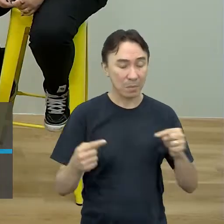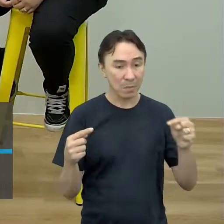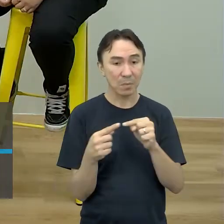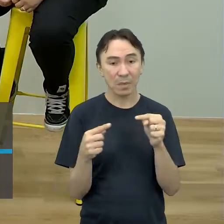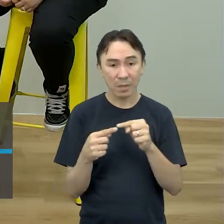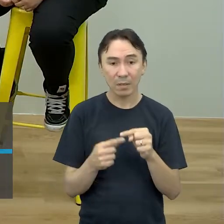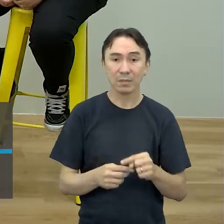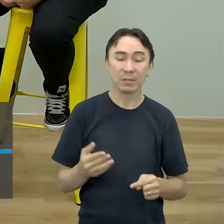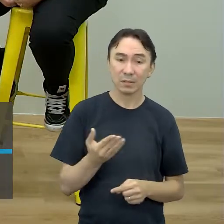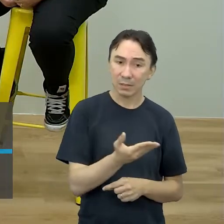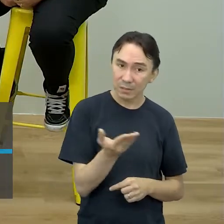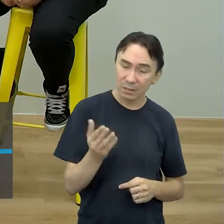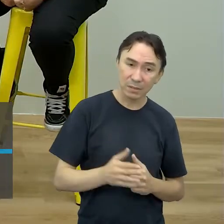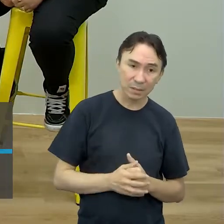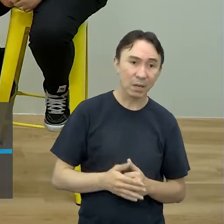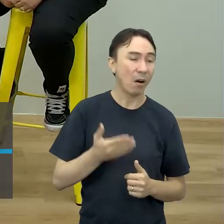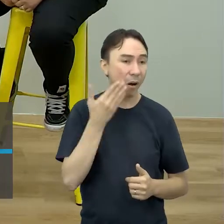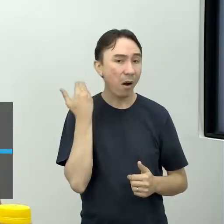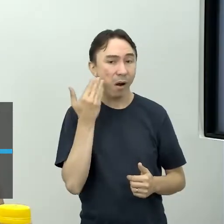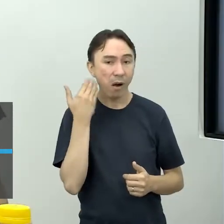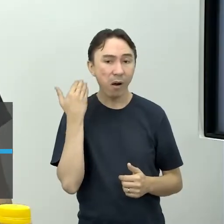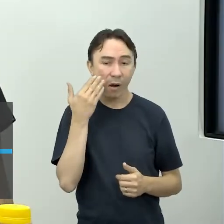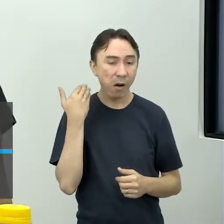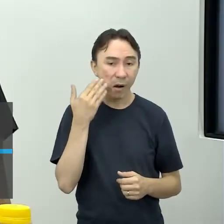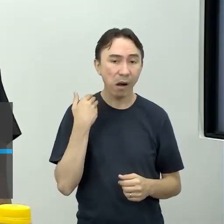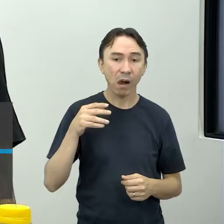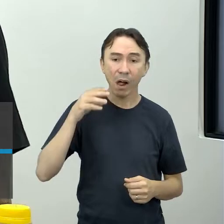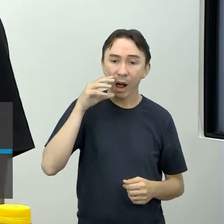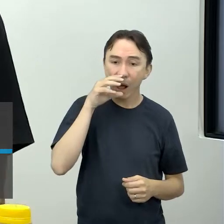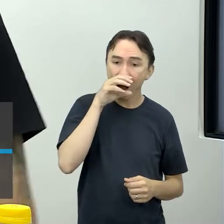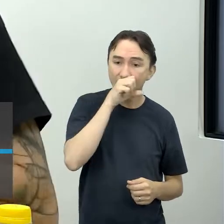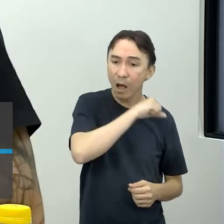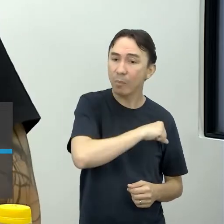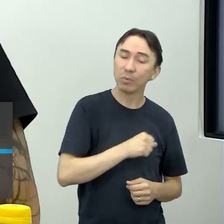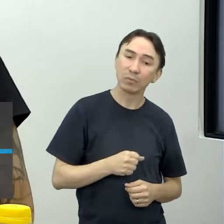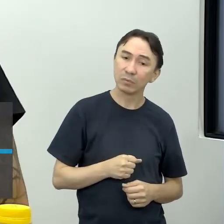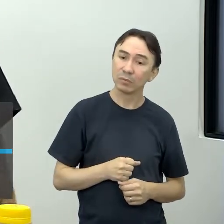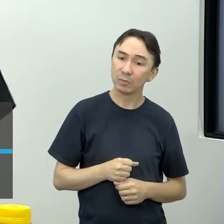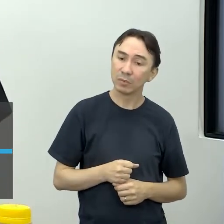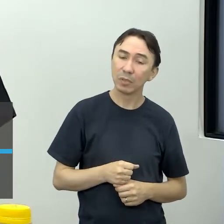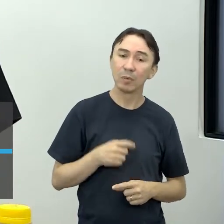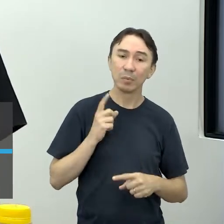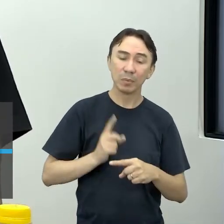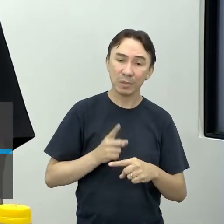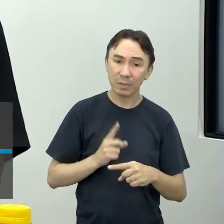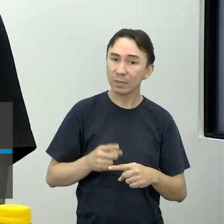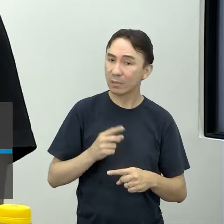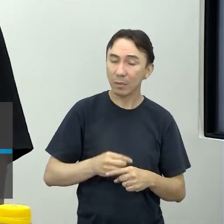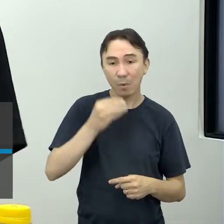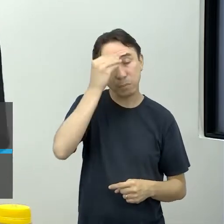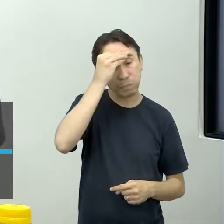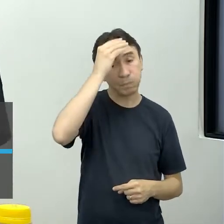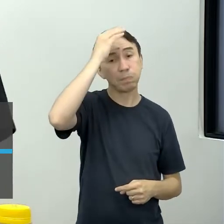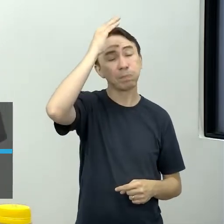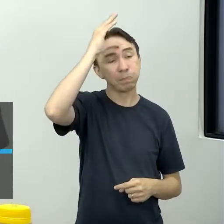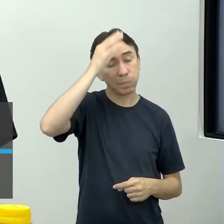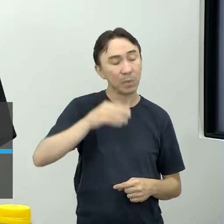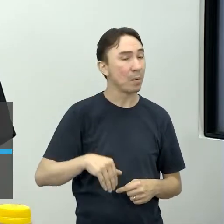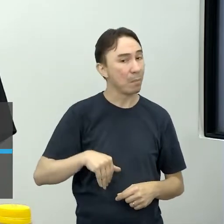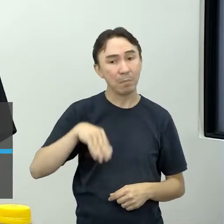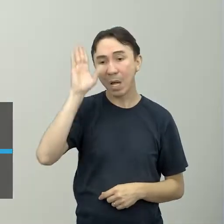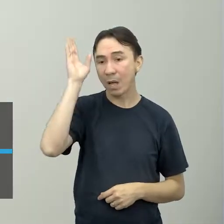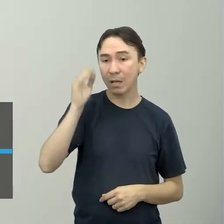aprofundamentos, você vai conseguir assimilar muito mais rápido esses conteúdos, assim, levando um conhecimento muito maior, né, para você, aluno.